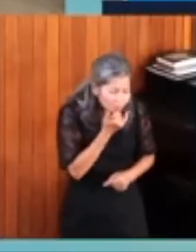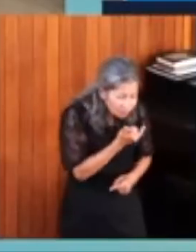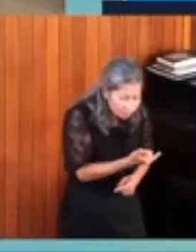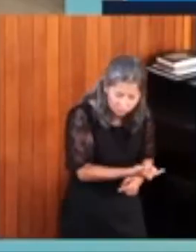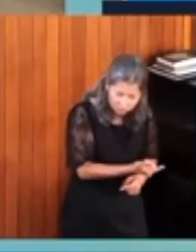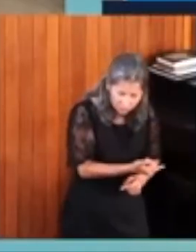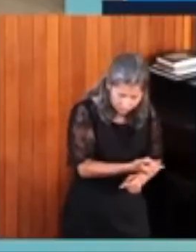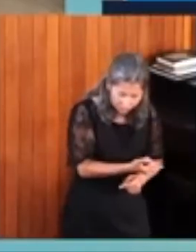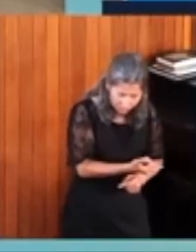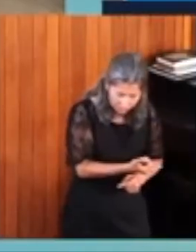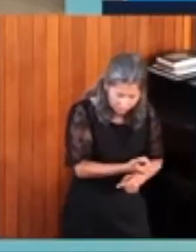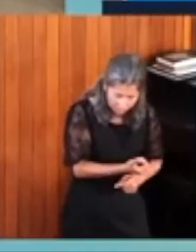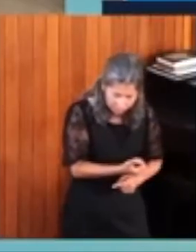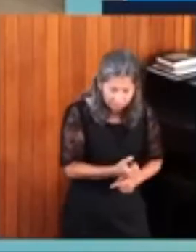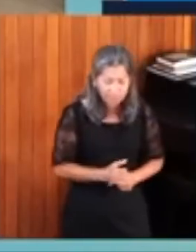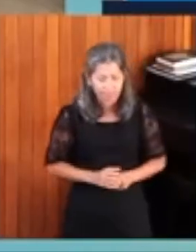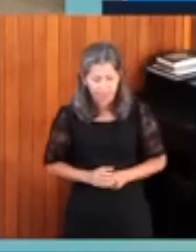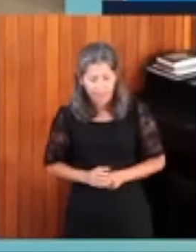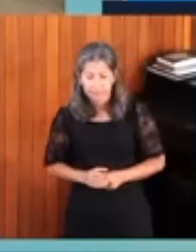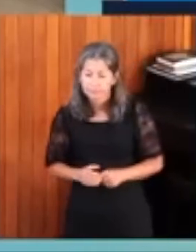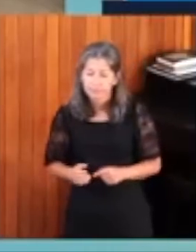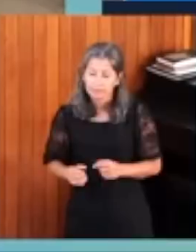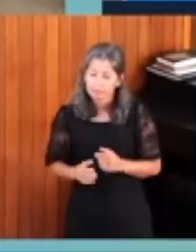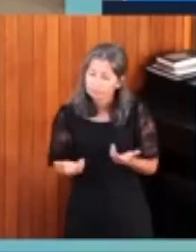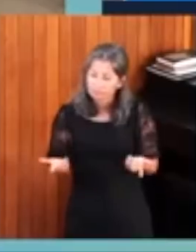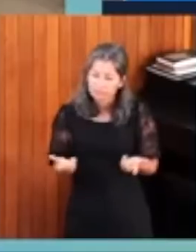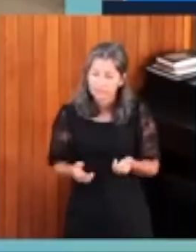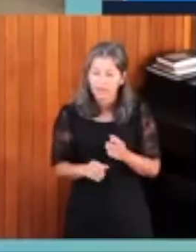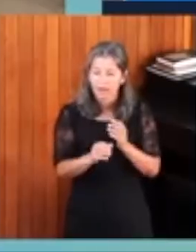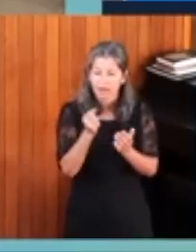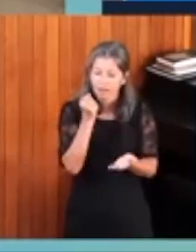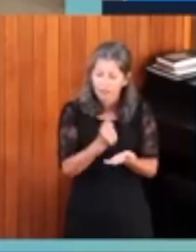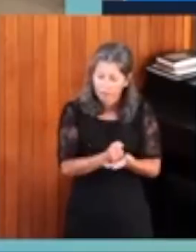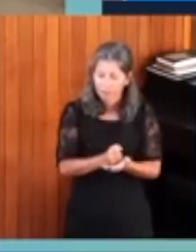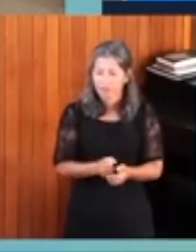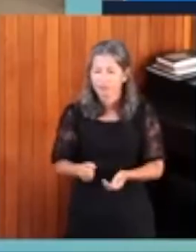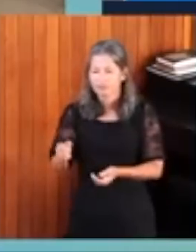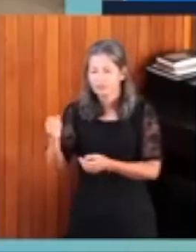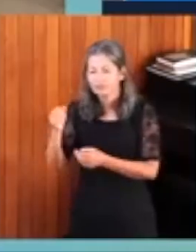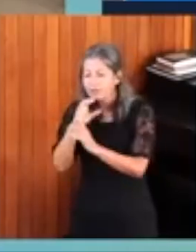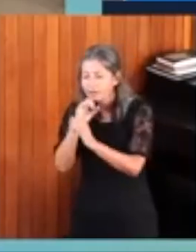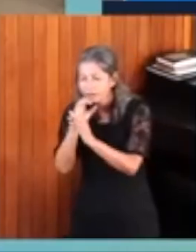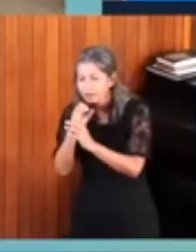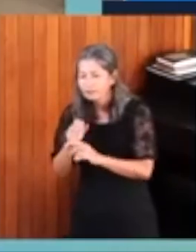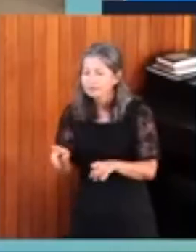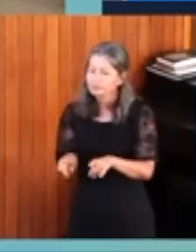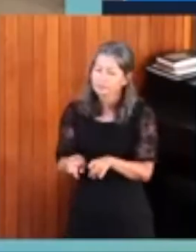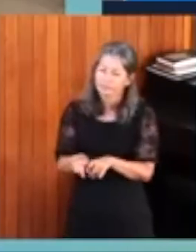respostas. E ela ouve uma voz de Deus dizendo assim: leia a Bíblia.